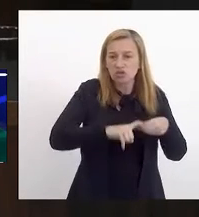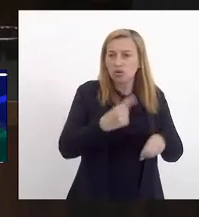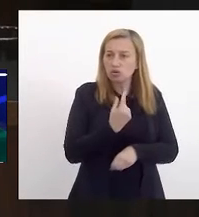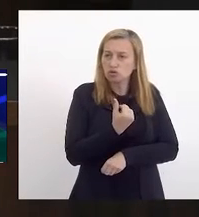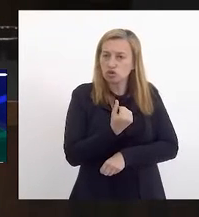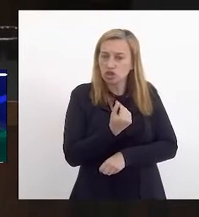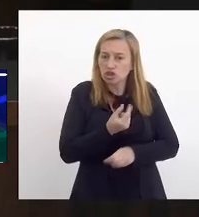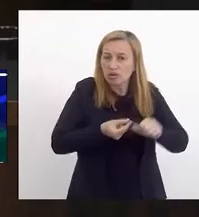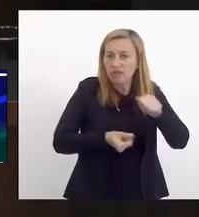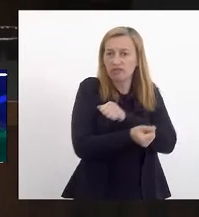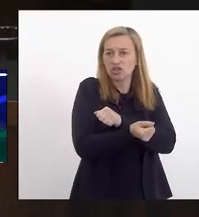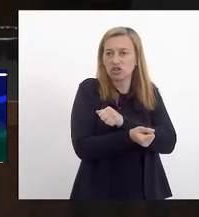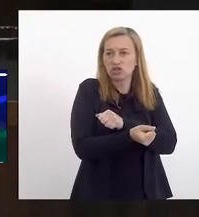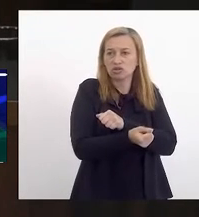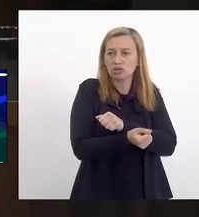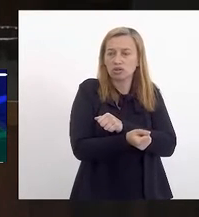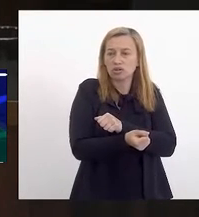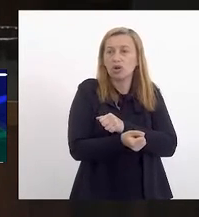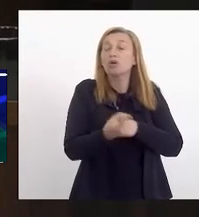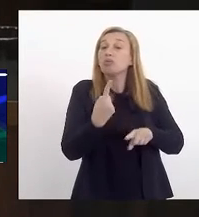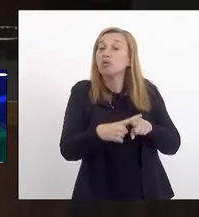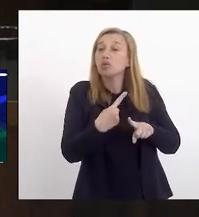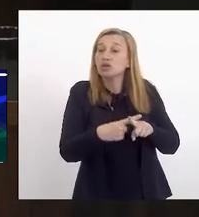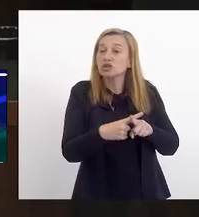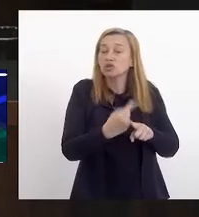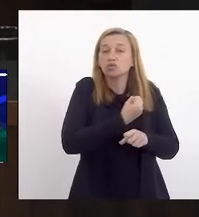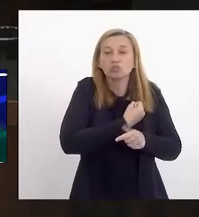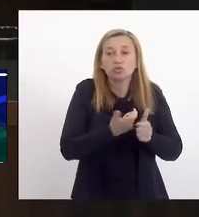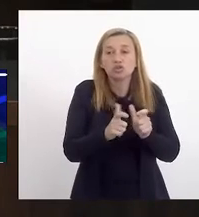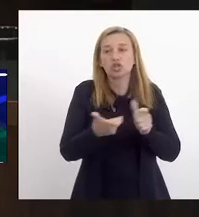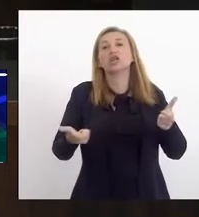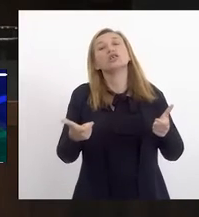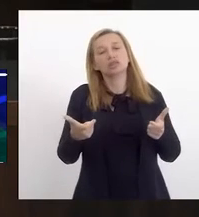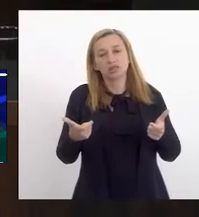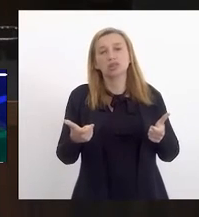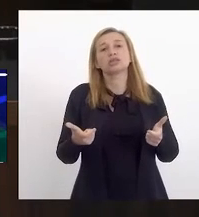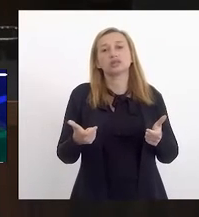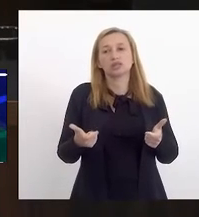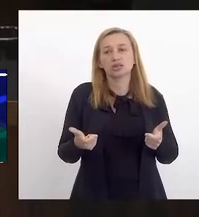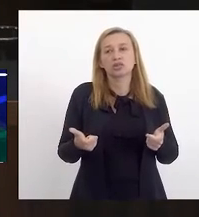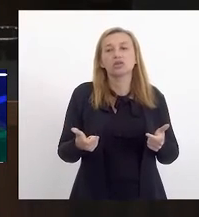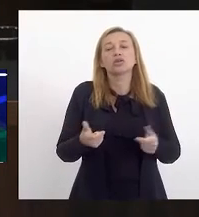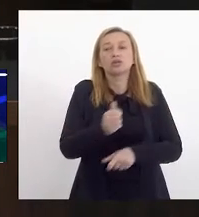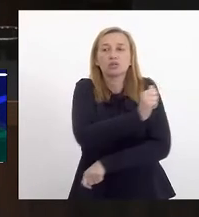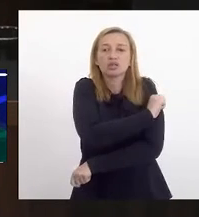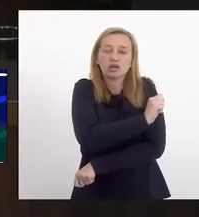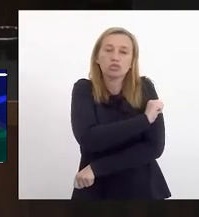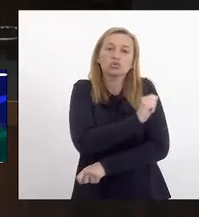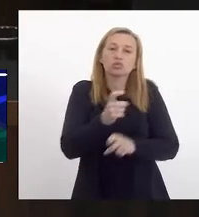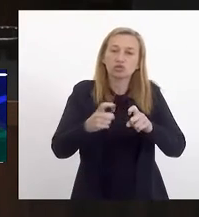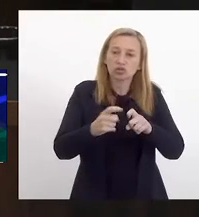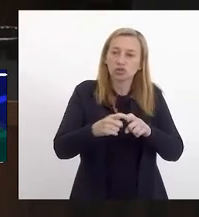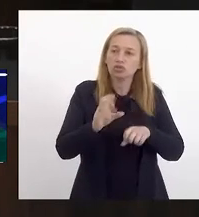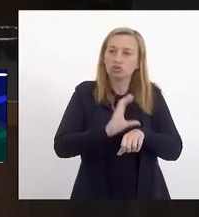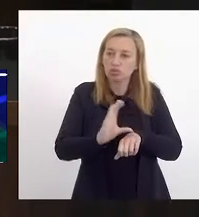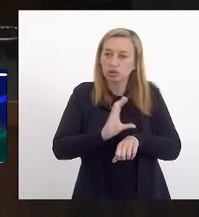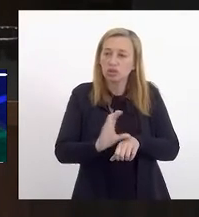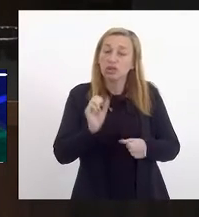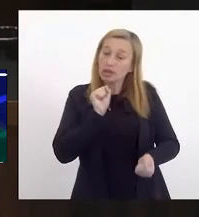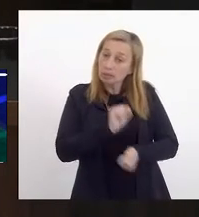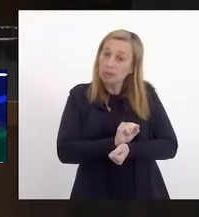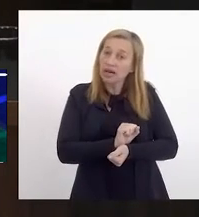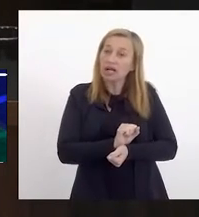dinheiro investido, né? Porque são inúmeros os estudantes de medicina que têm que parar